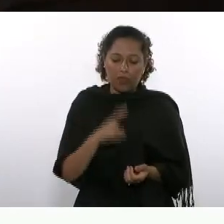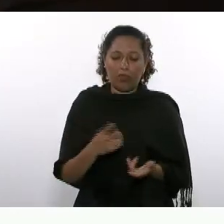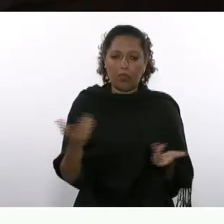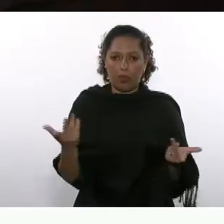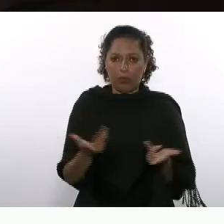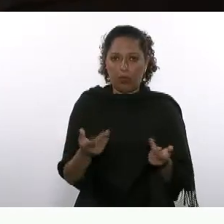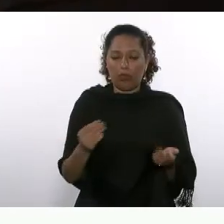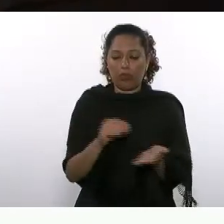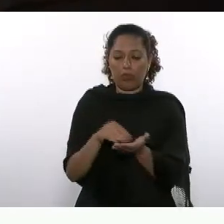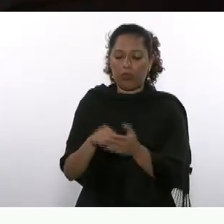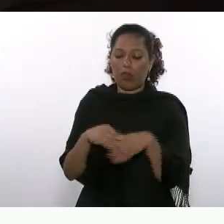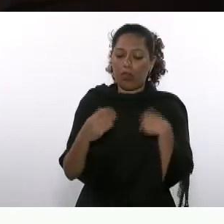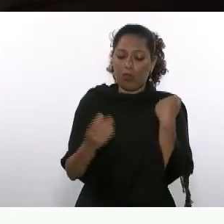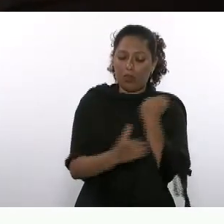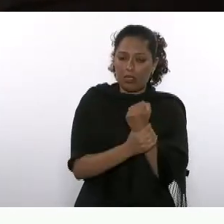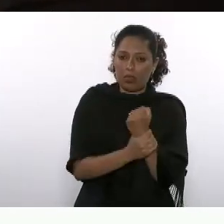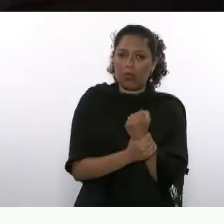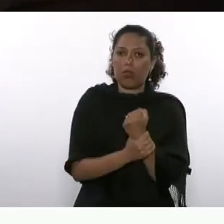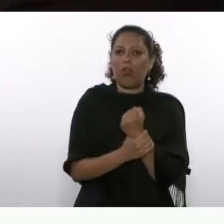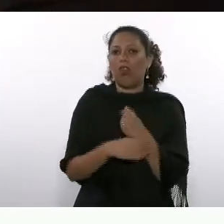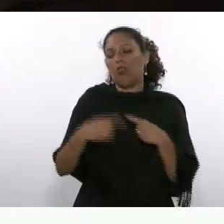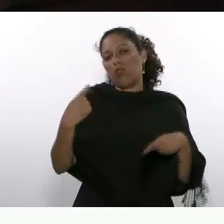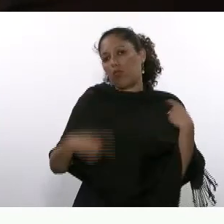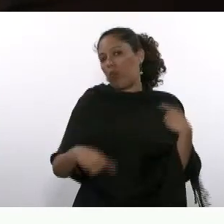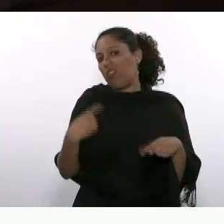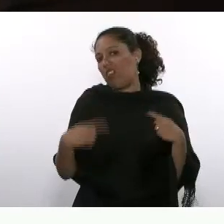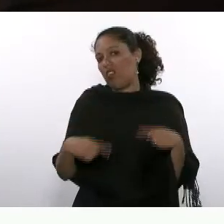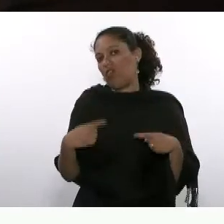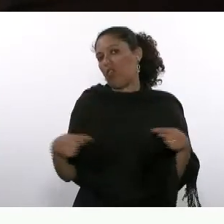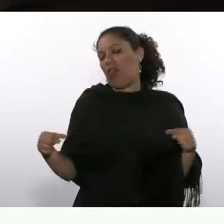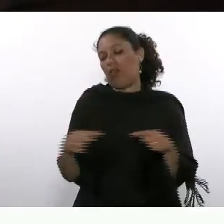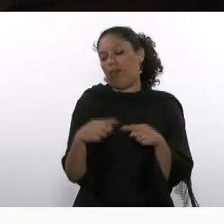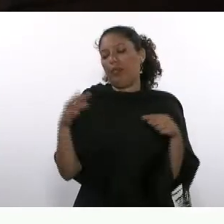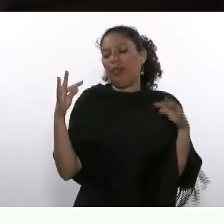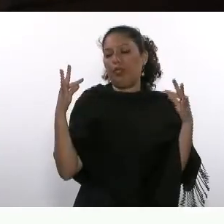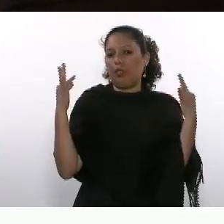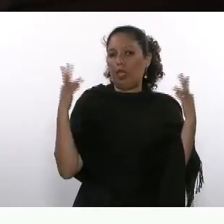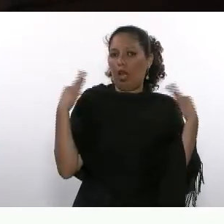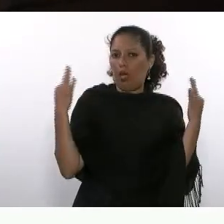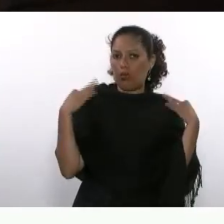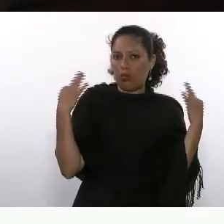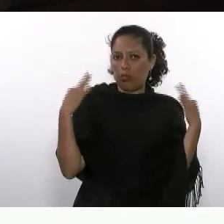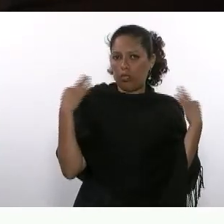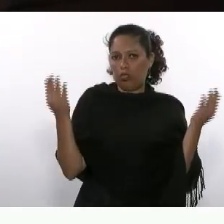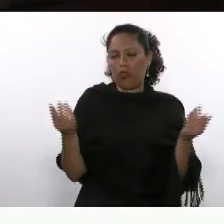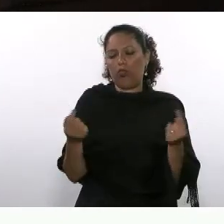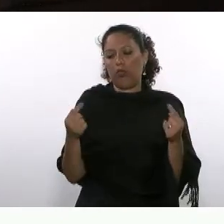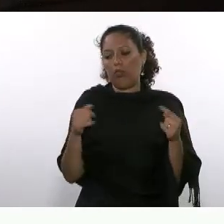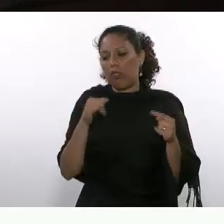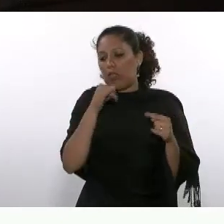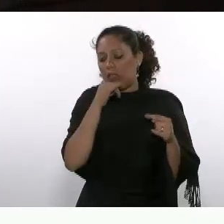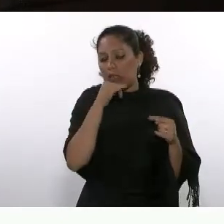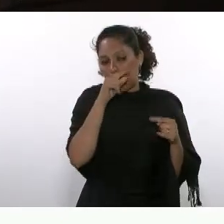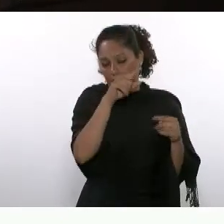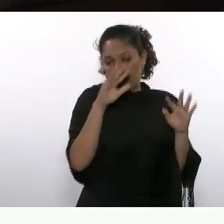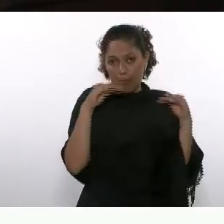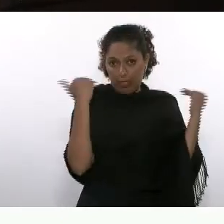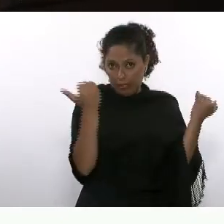política mais avançada em relação ao turismo no que se refere ao Maracanã por